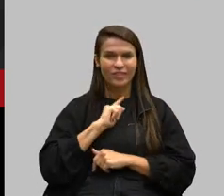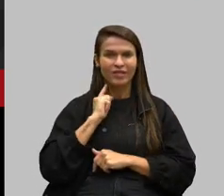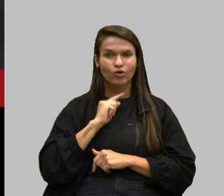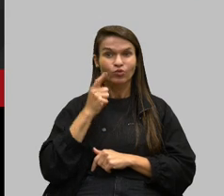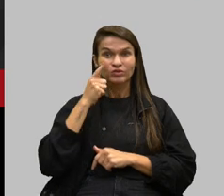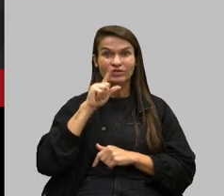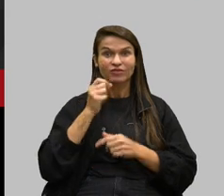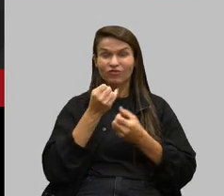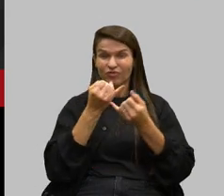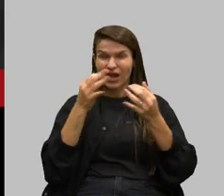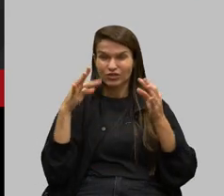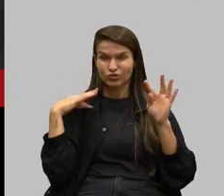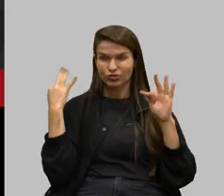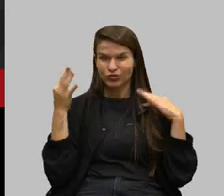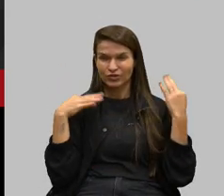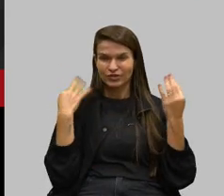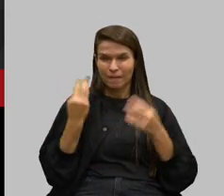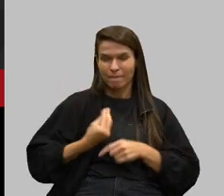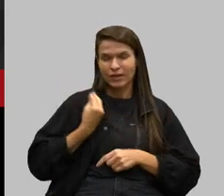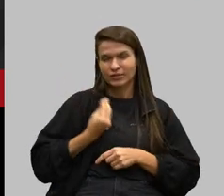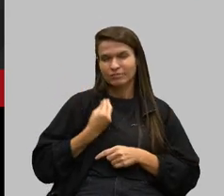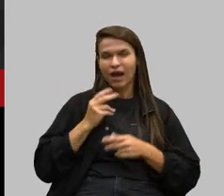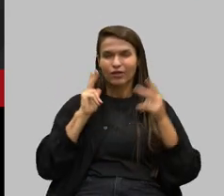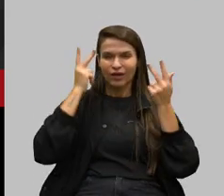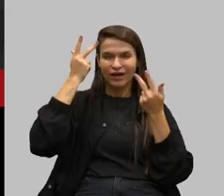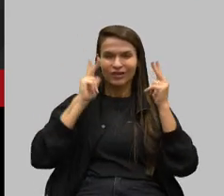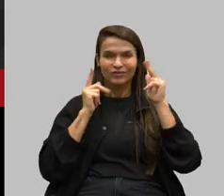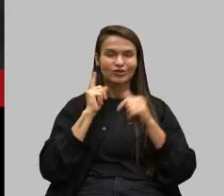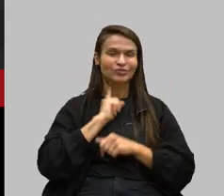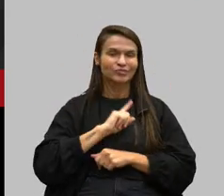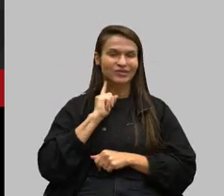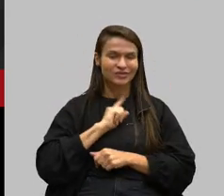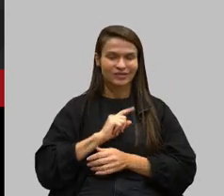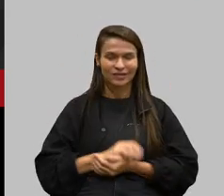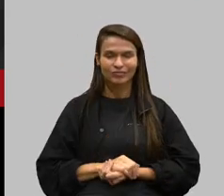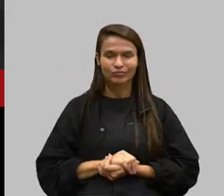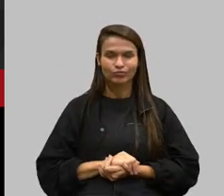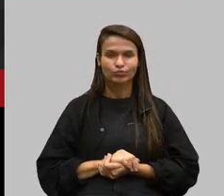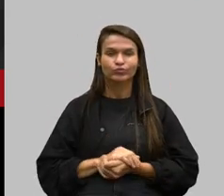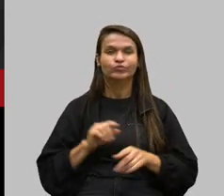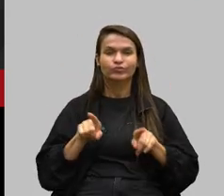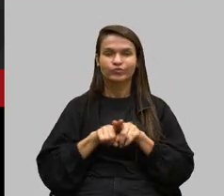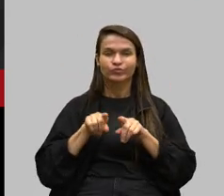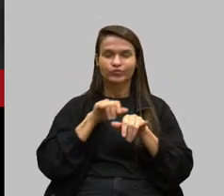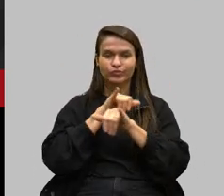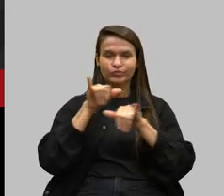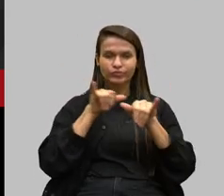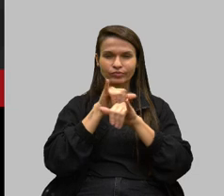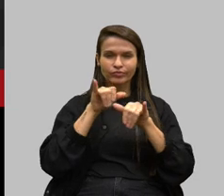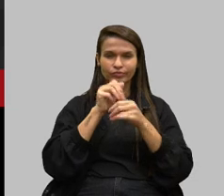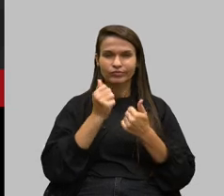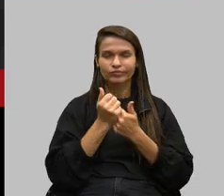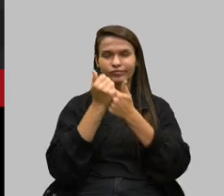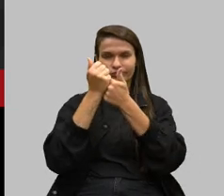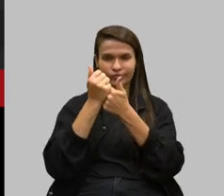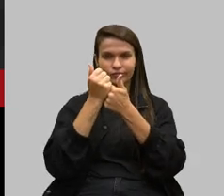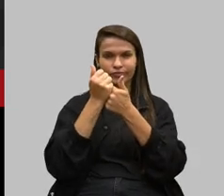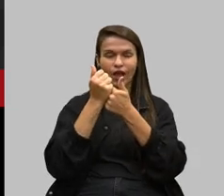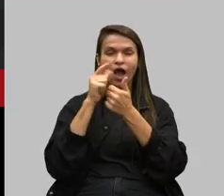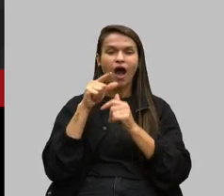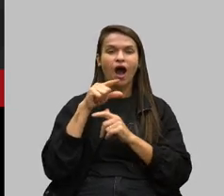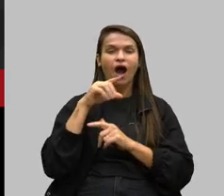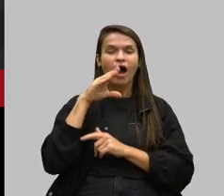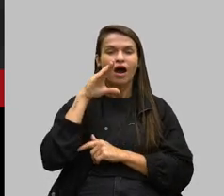Minas Gerais também campanha para auxílio aos servidores na questão de saúde mental